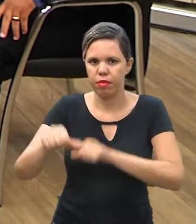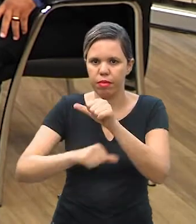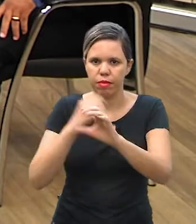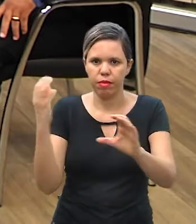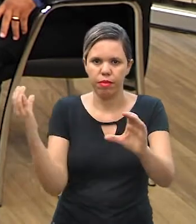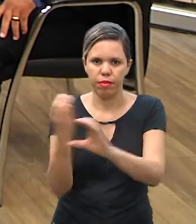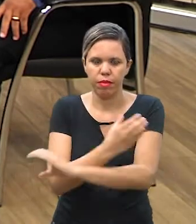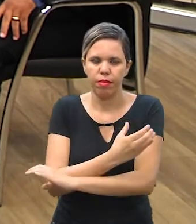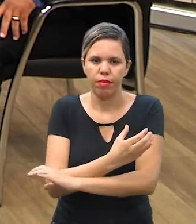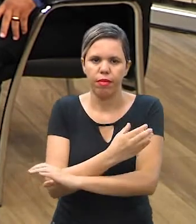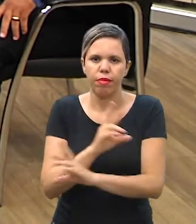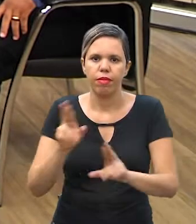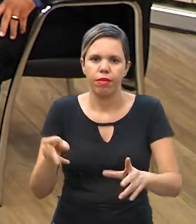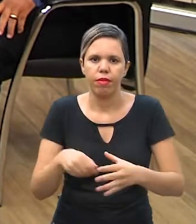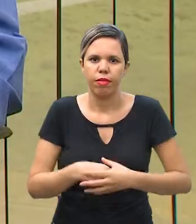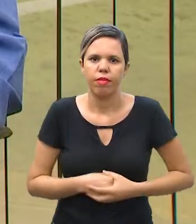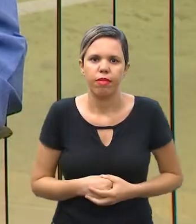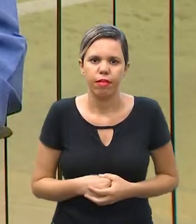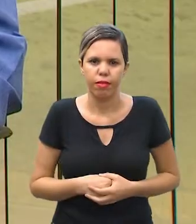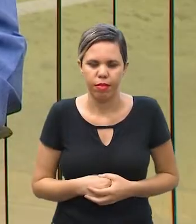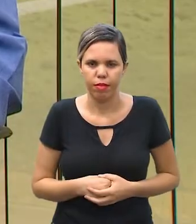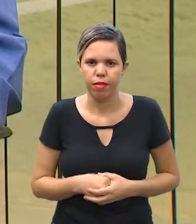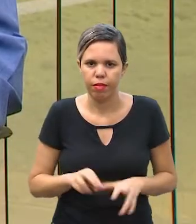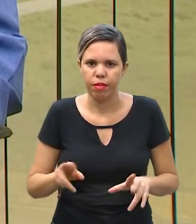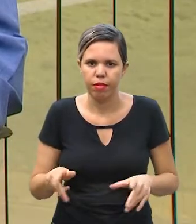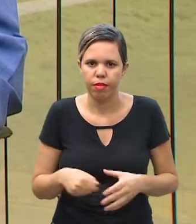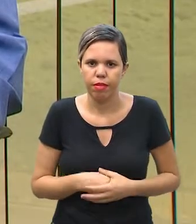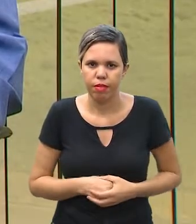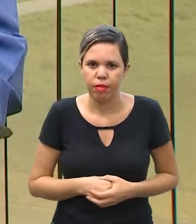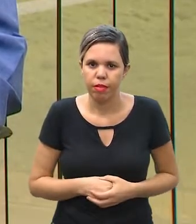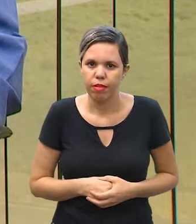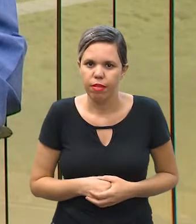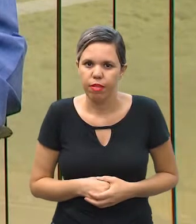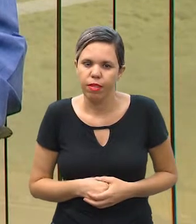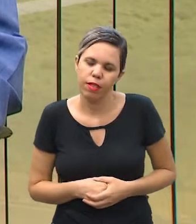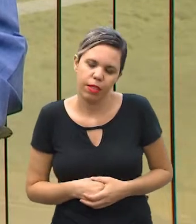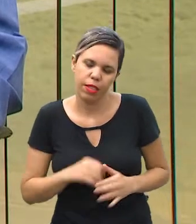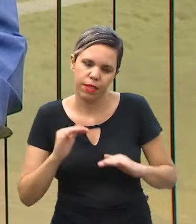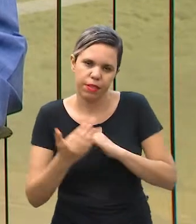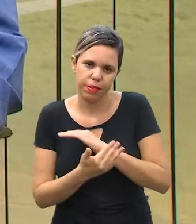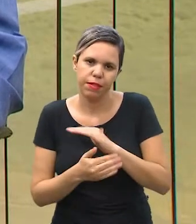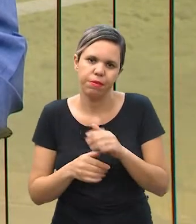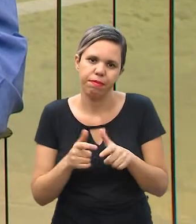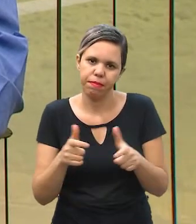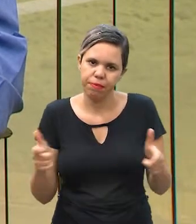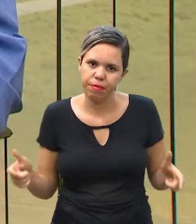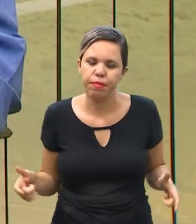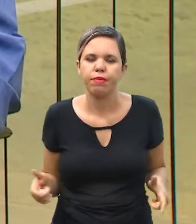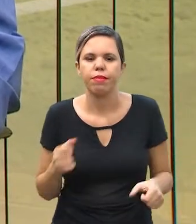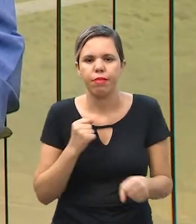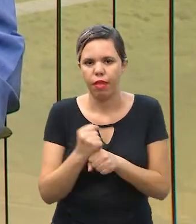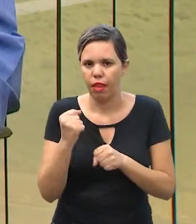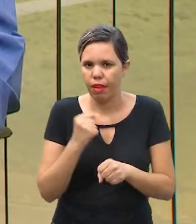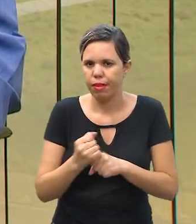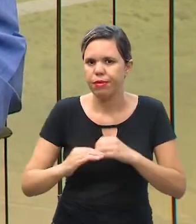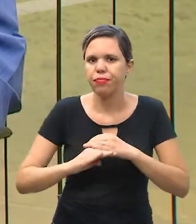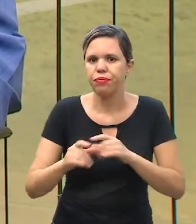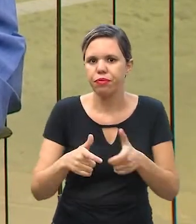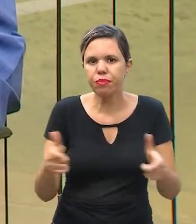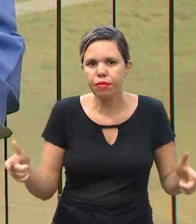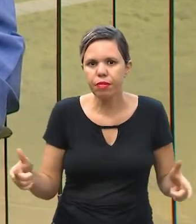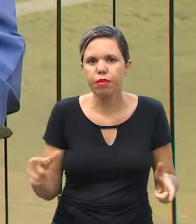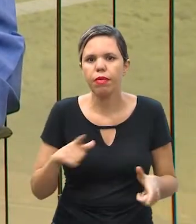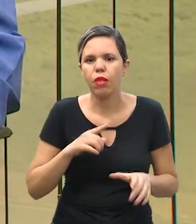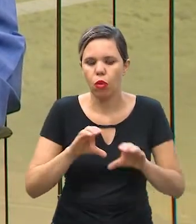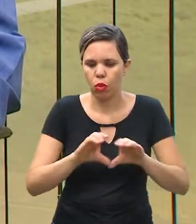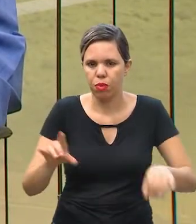mudou completamente, está tudo diferente? Está bem diferente, está bem diferente. Os bairros, a maioria estão pavimentados,